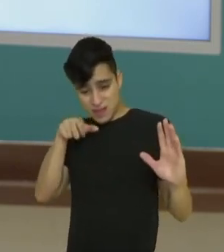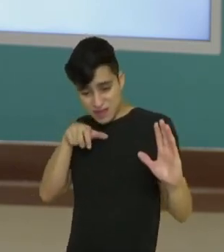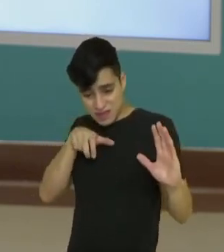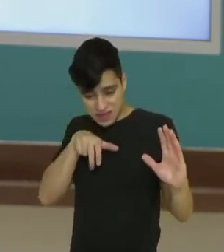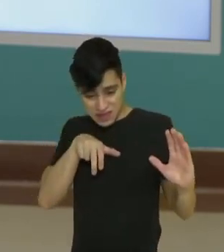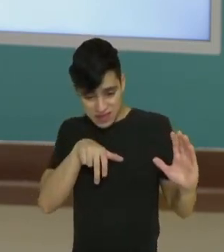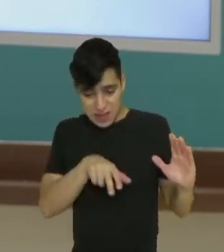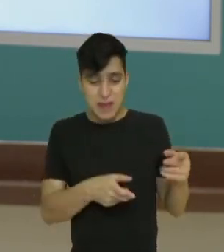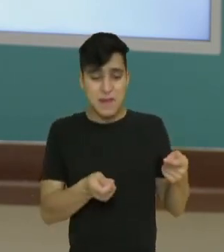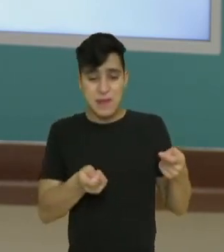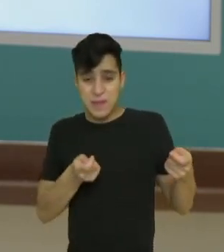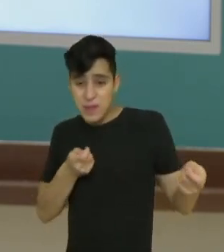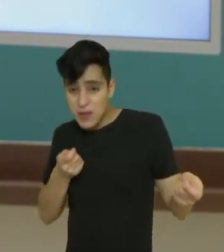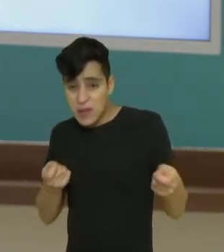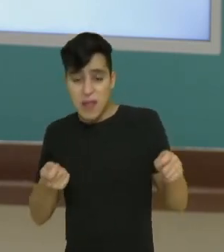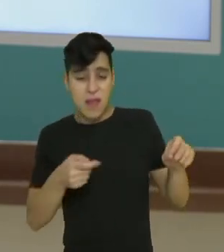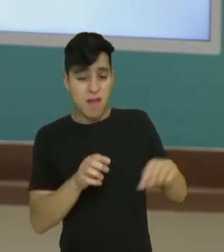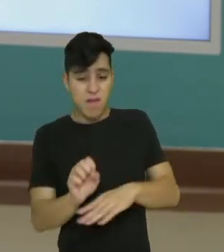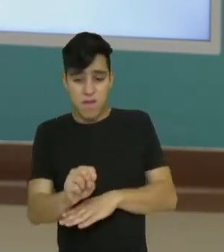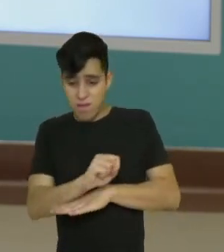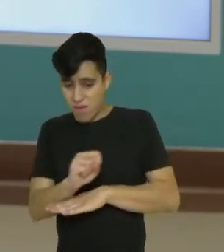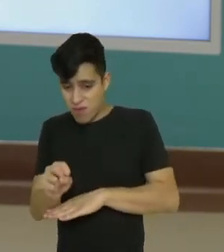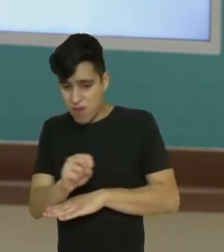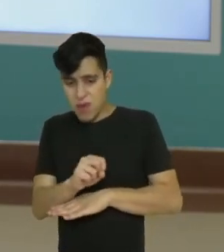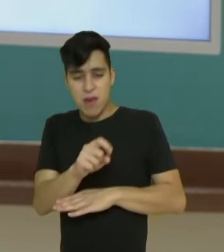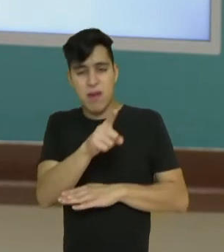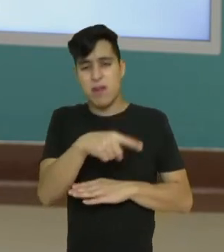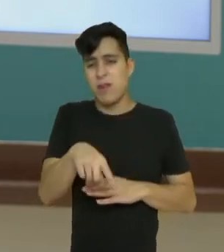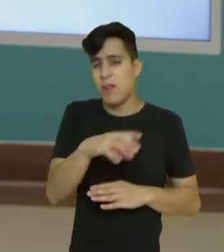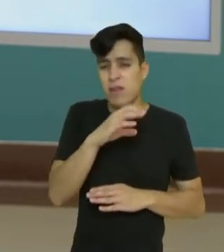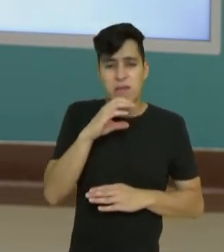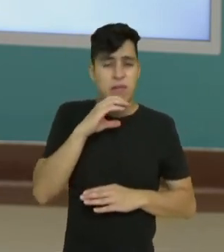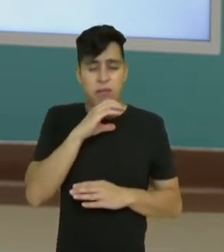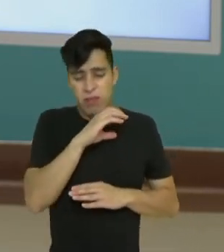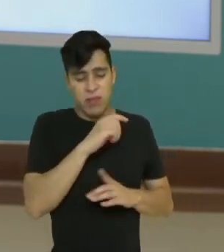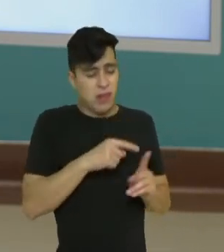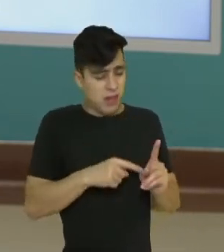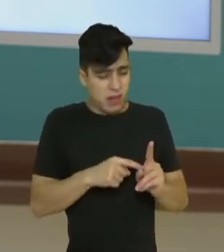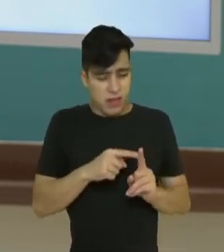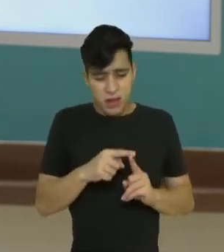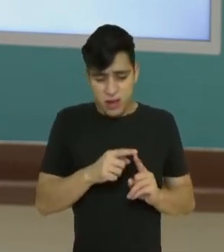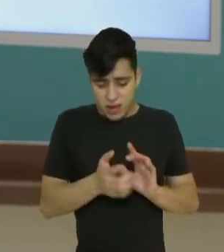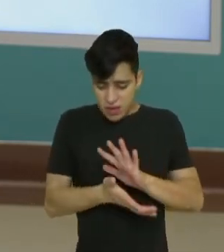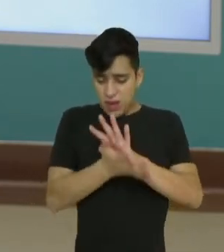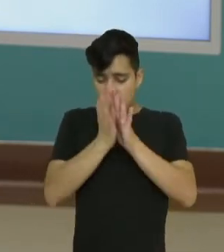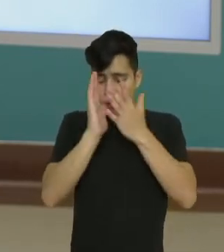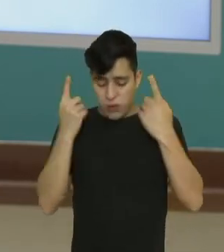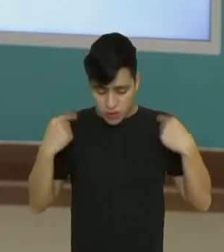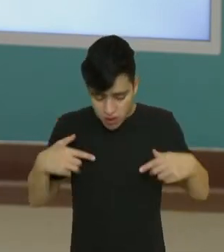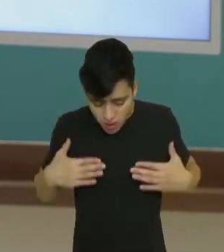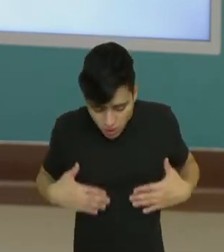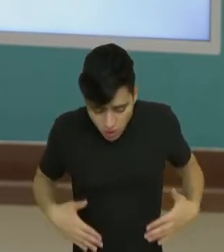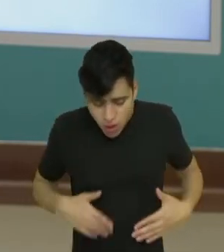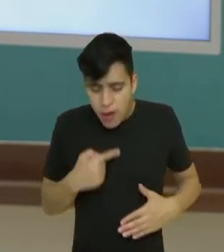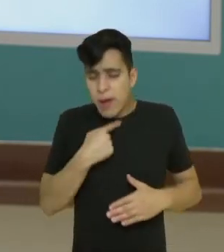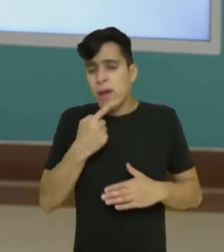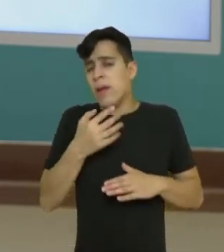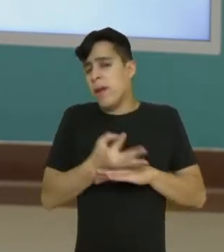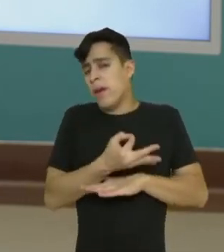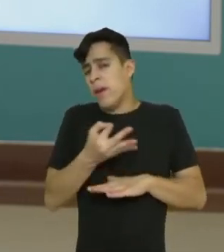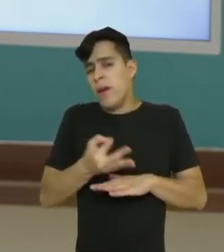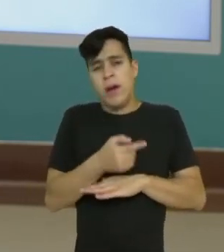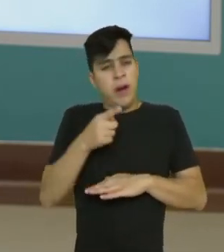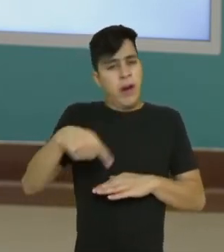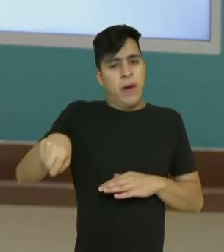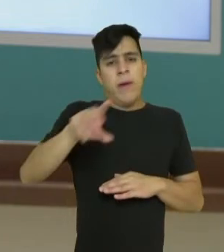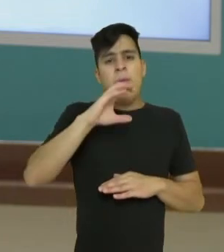pilotar, por exemplo, para controlá-lo, a temperatura e a pressão também influenciam o meu corpo e eu não iria suportar e